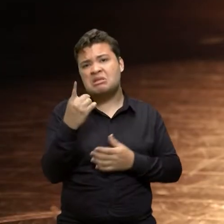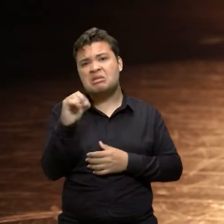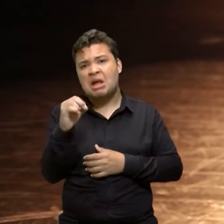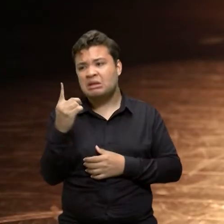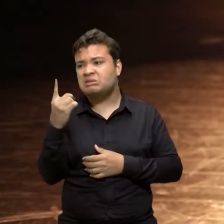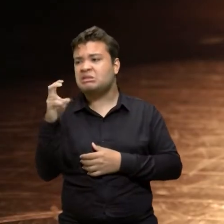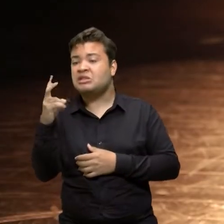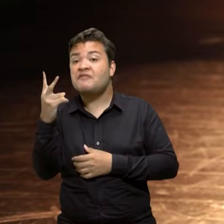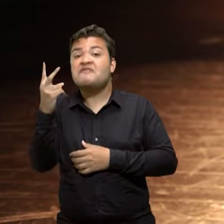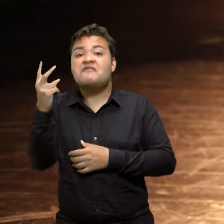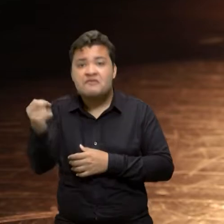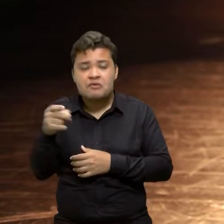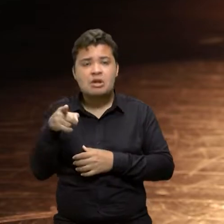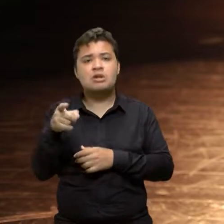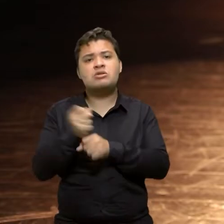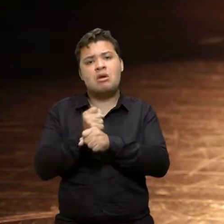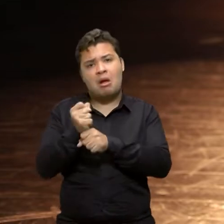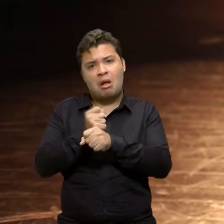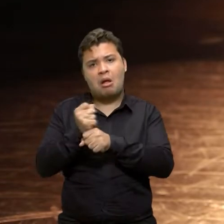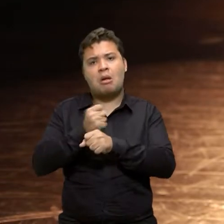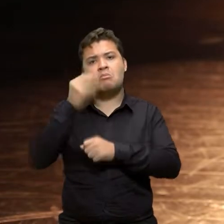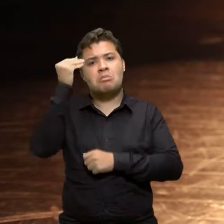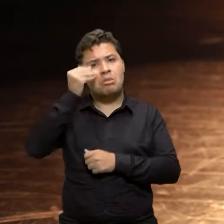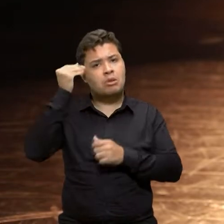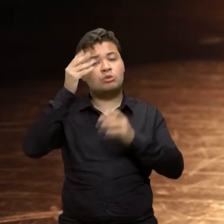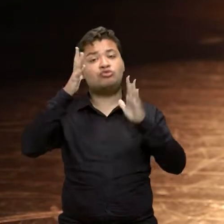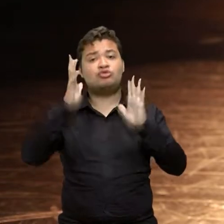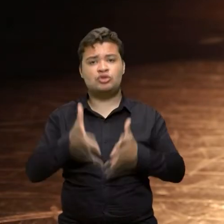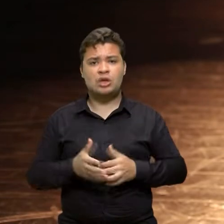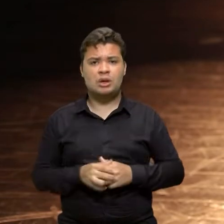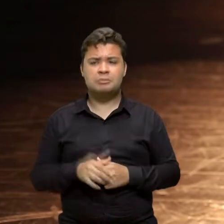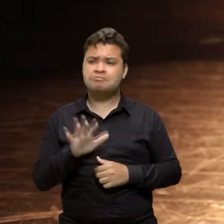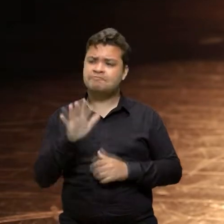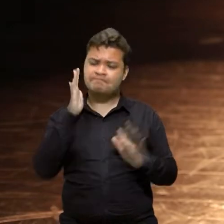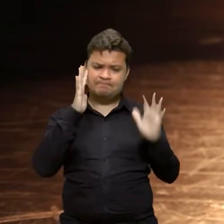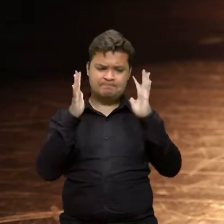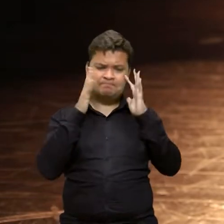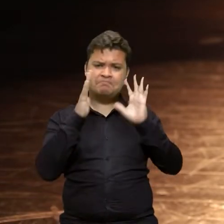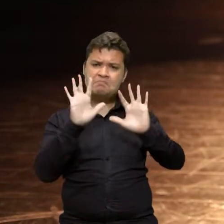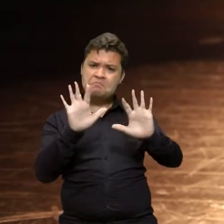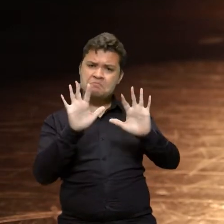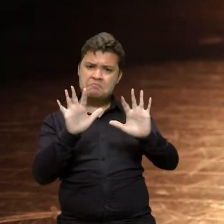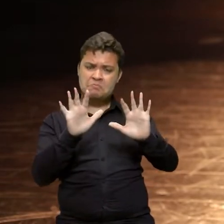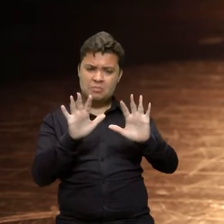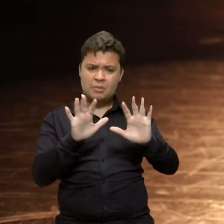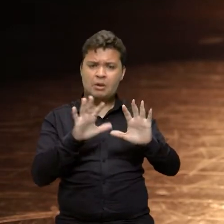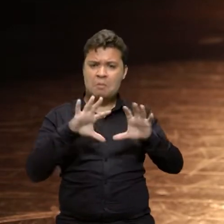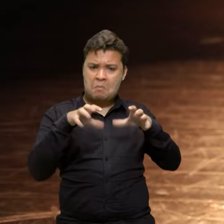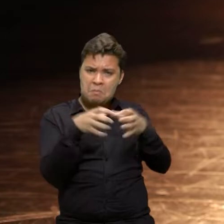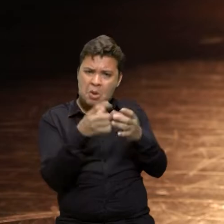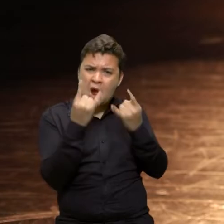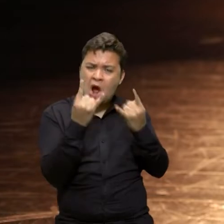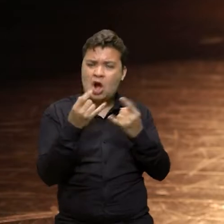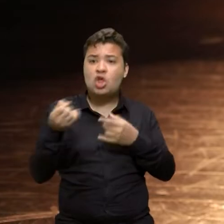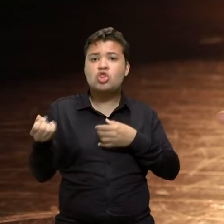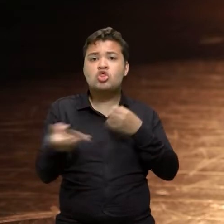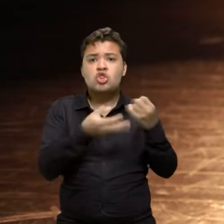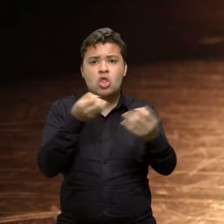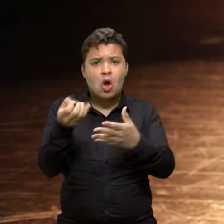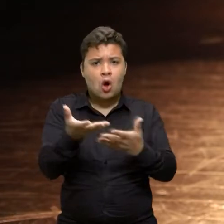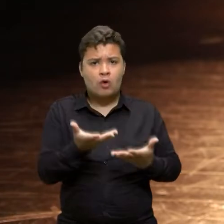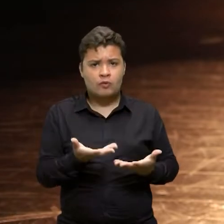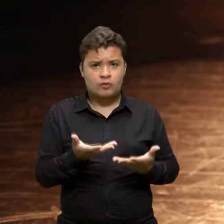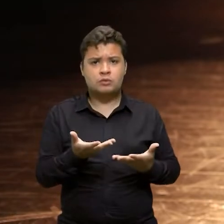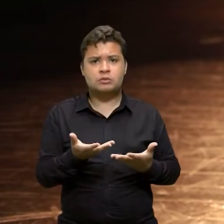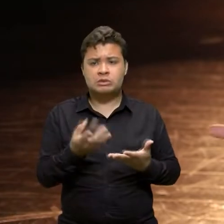né, são bandas que geralmente têm mais de 10, 15, 20 anos de estrada. E aí a gente para perguntar, mas e as